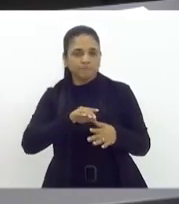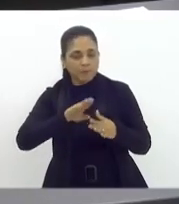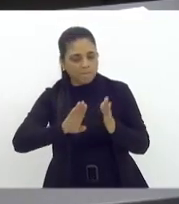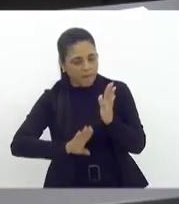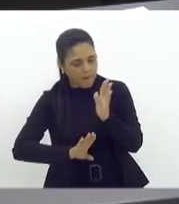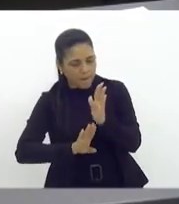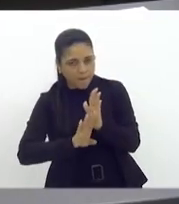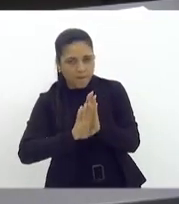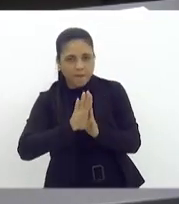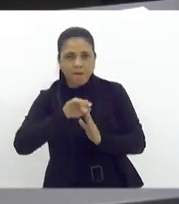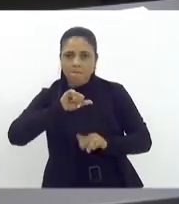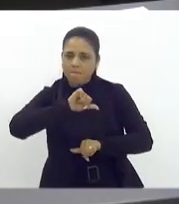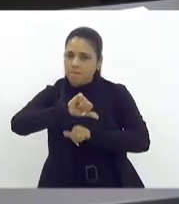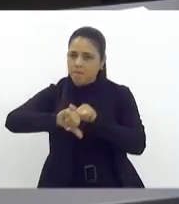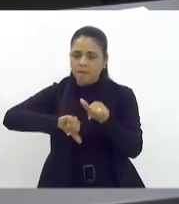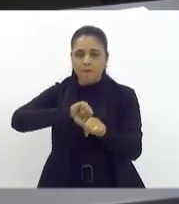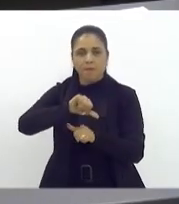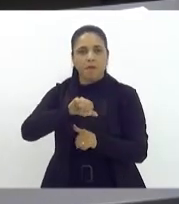a polícia acontecer